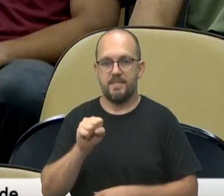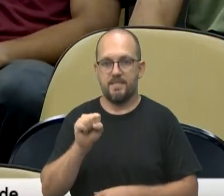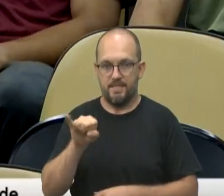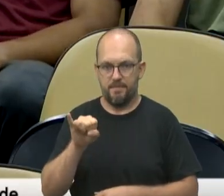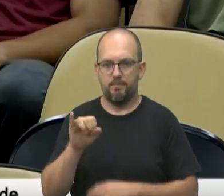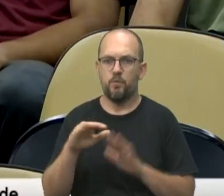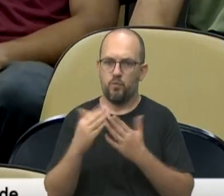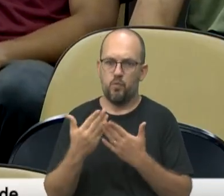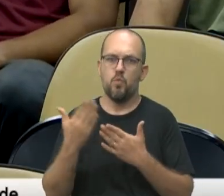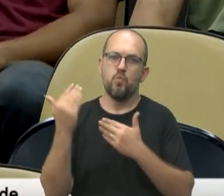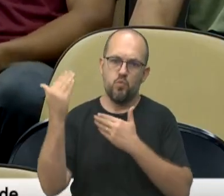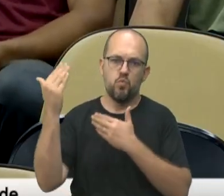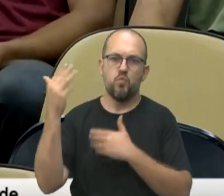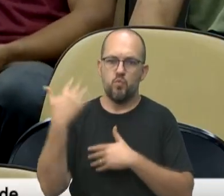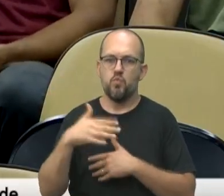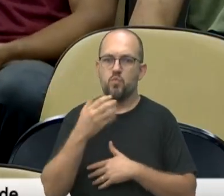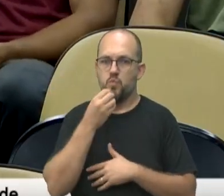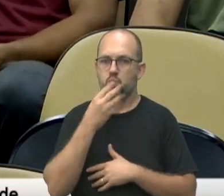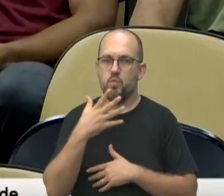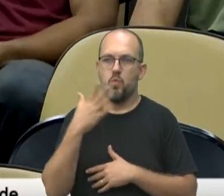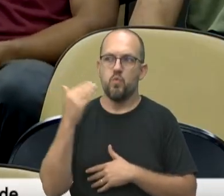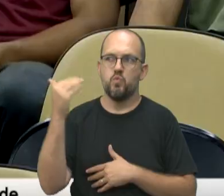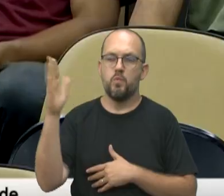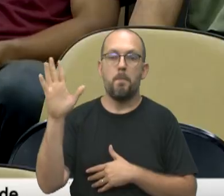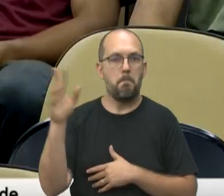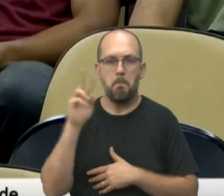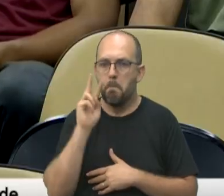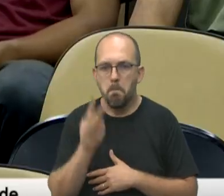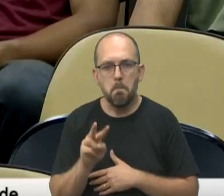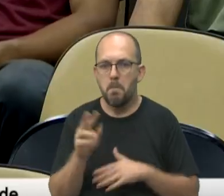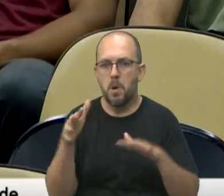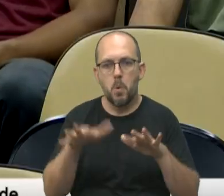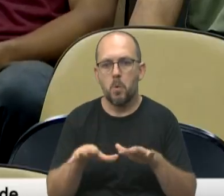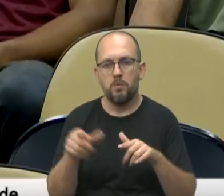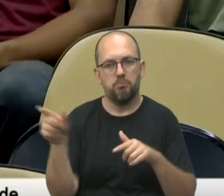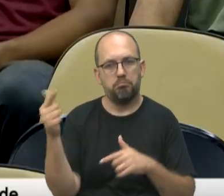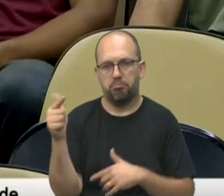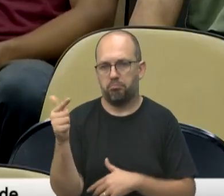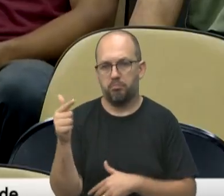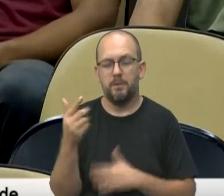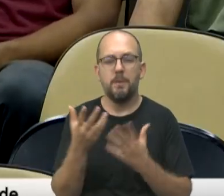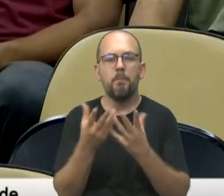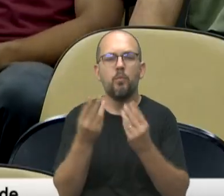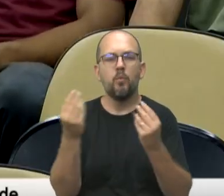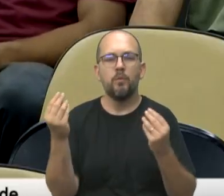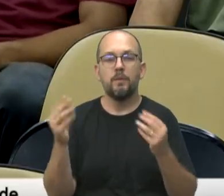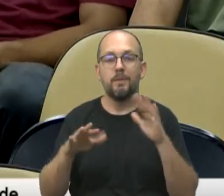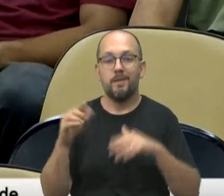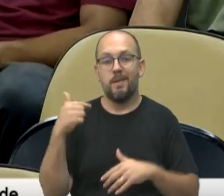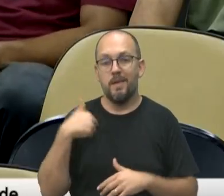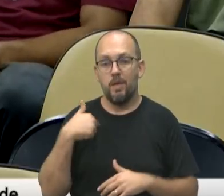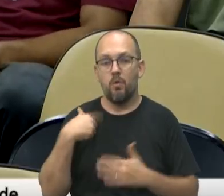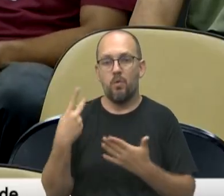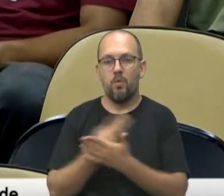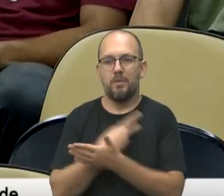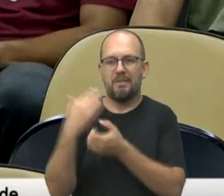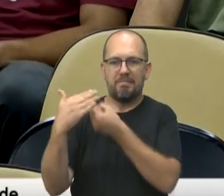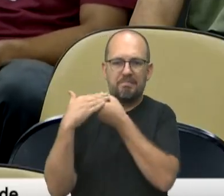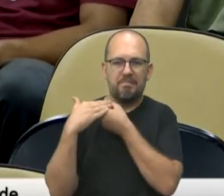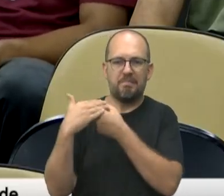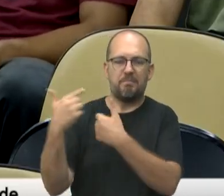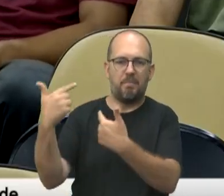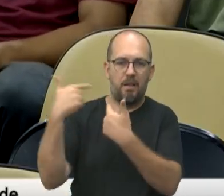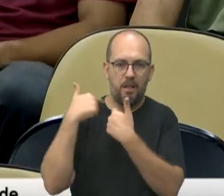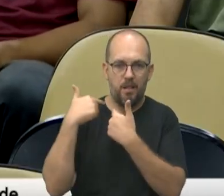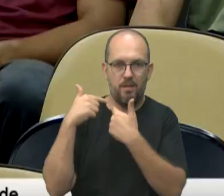lugares. Só que a gente não vê essa inclusão toda lá. Porque muitas das vezes que eu sofri homofobia, transfobia dentro